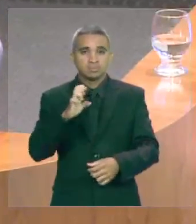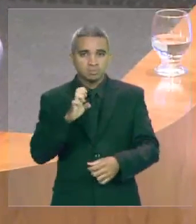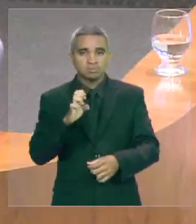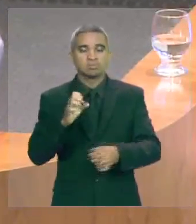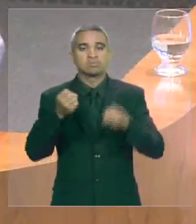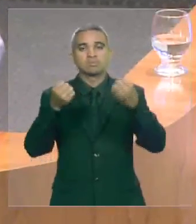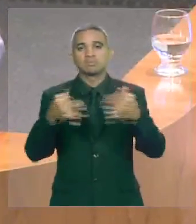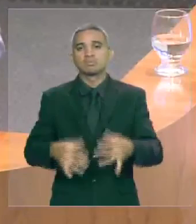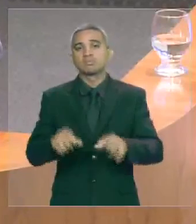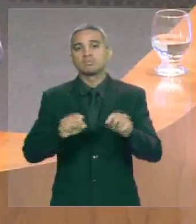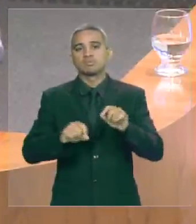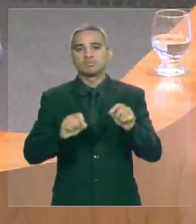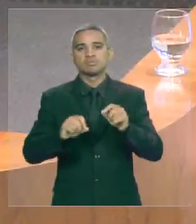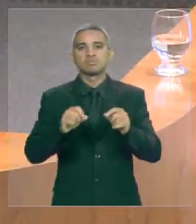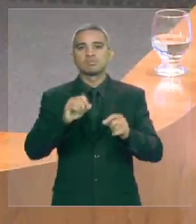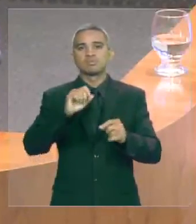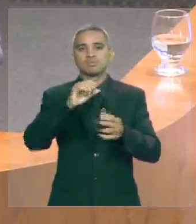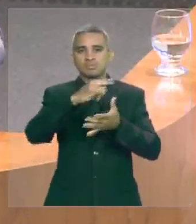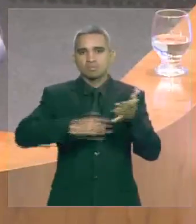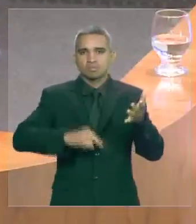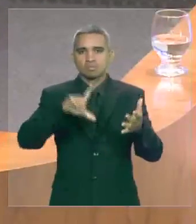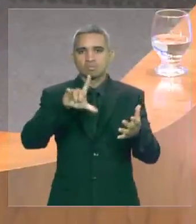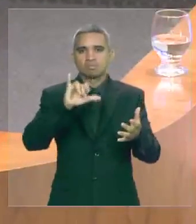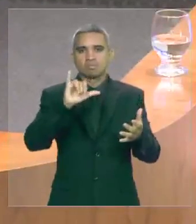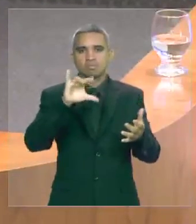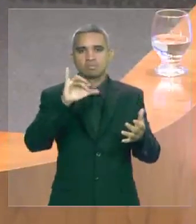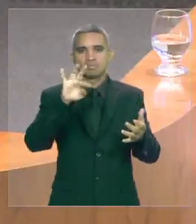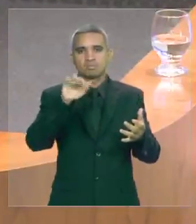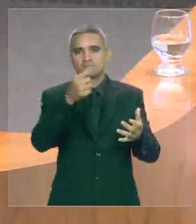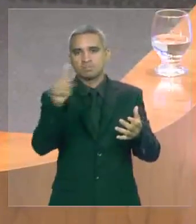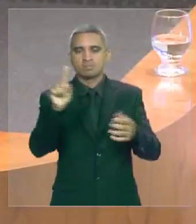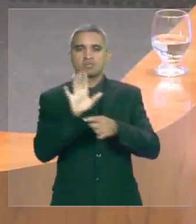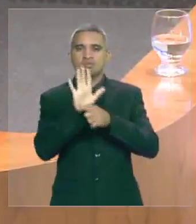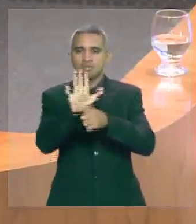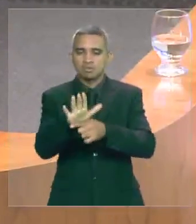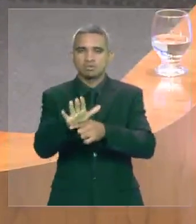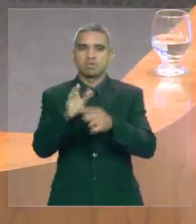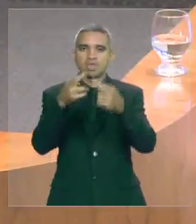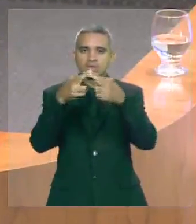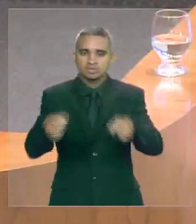resolver um problema crônico da nossa cidade. Muito obrigado, senhor presidente.